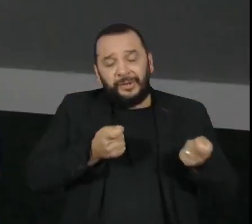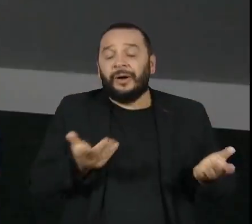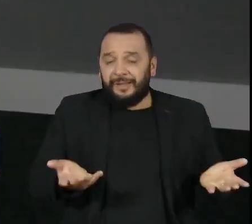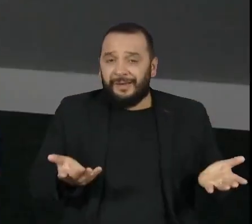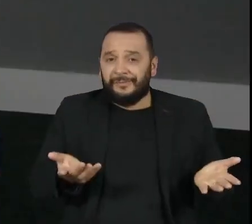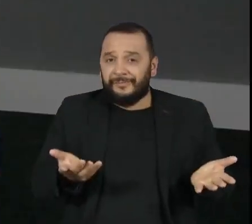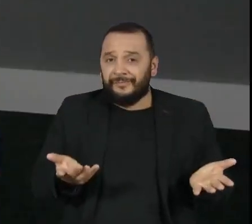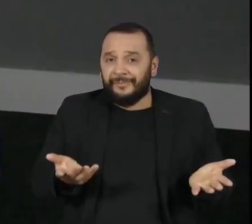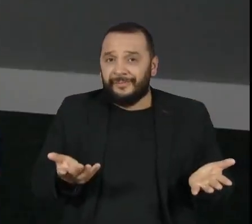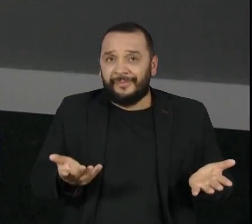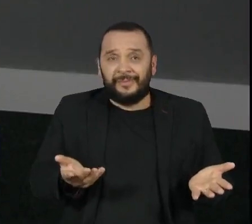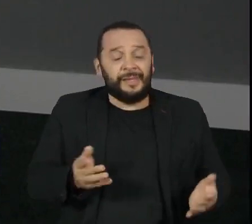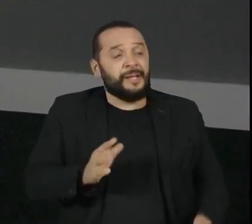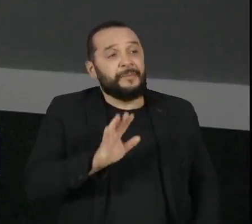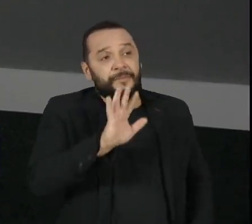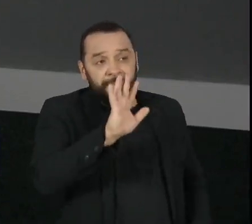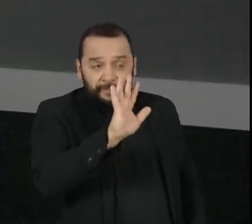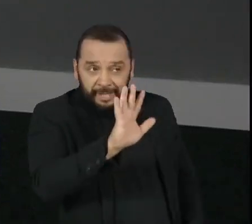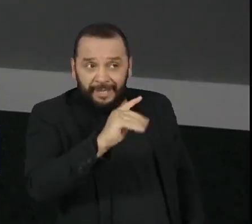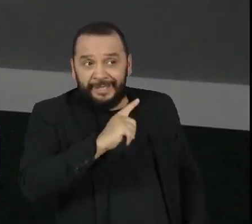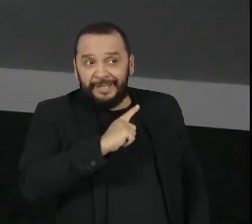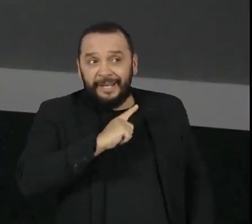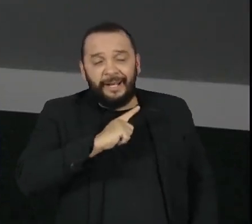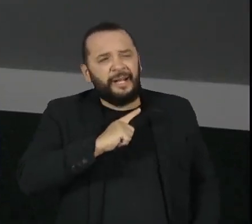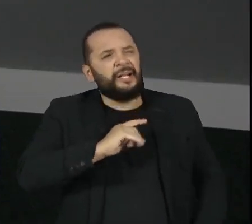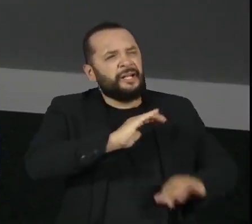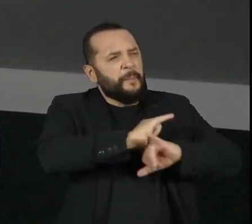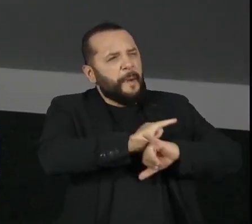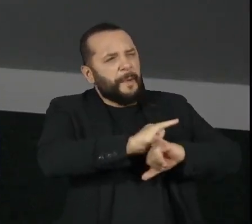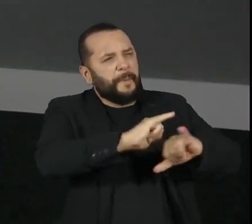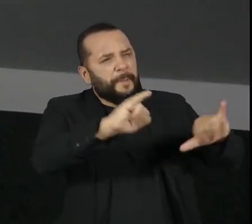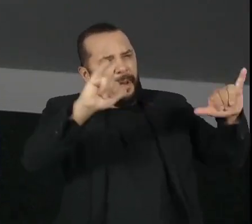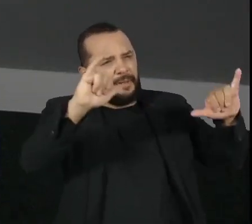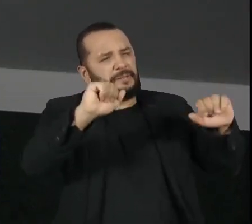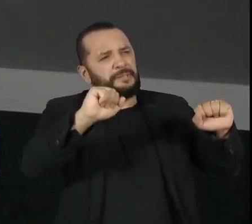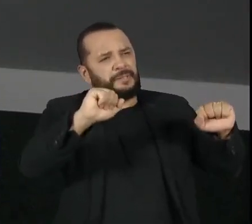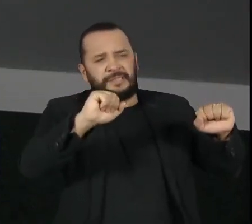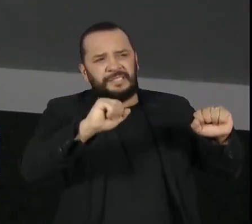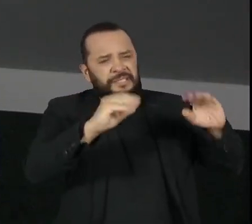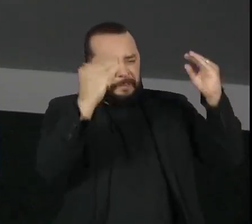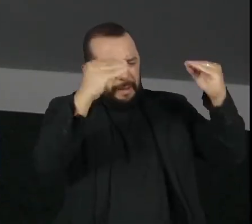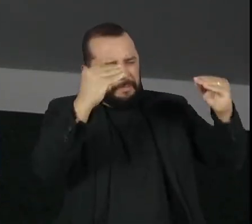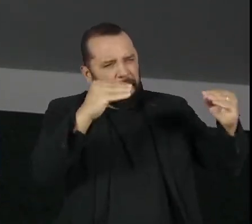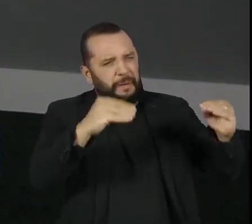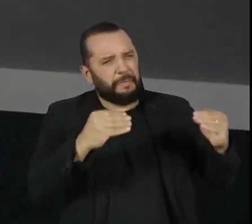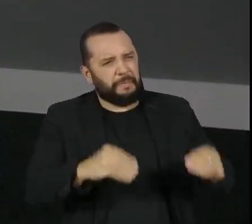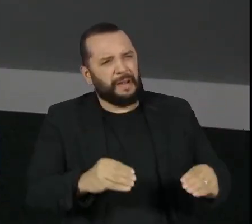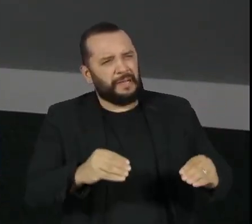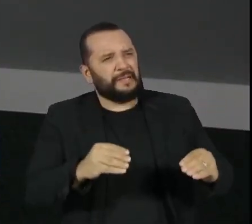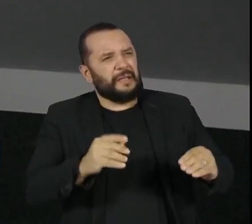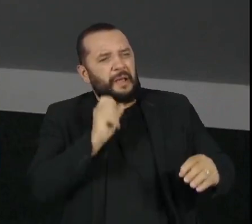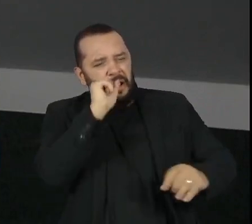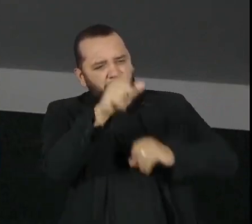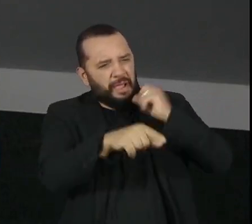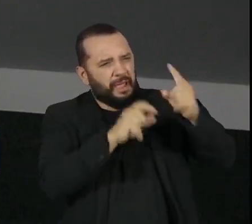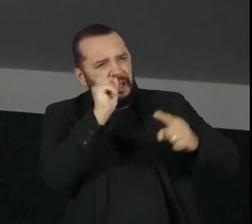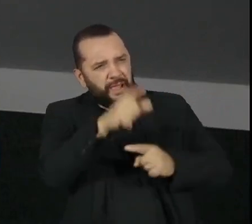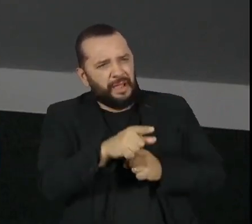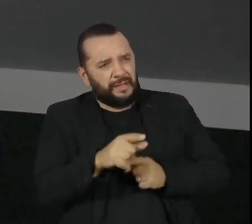privado. Agora, uma vez publicado, uma vez constatado o estrago, né, o Poder